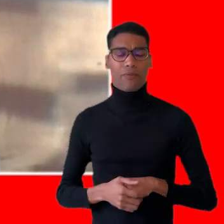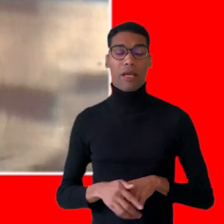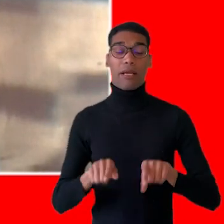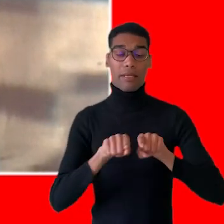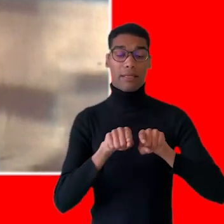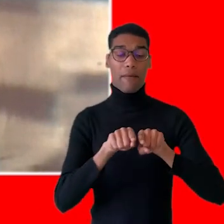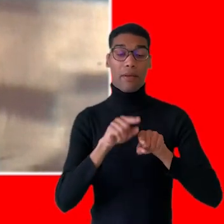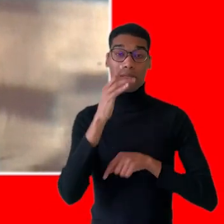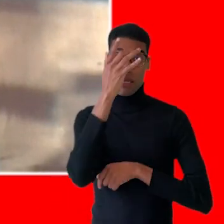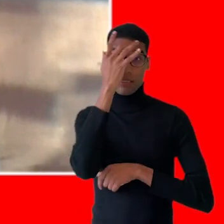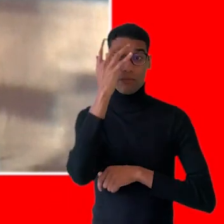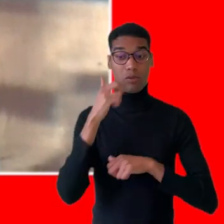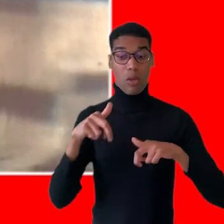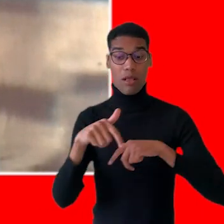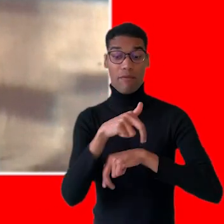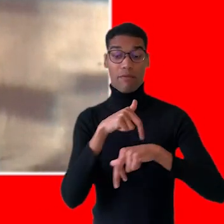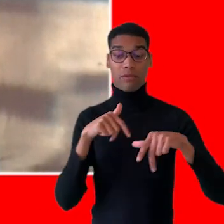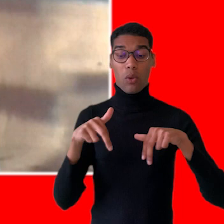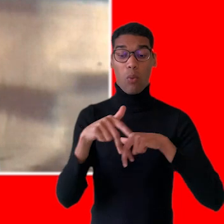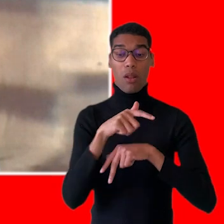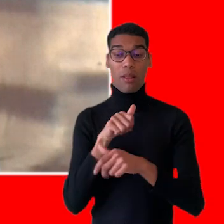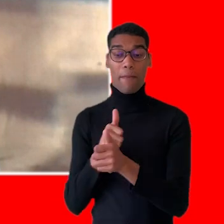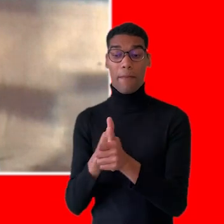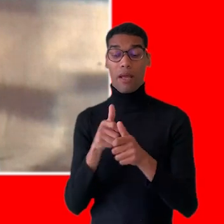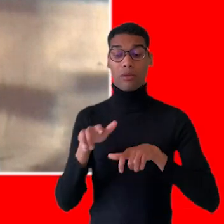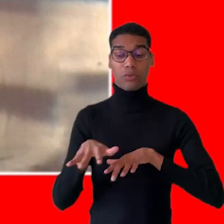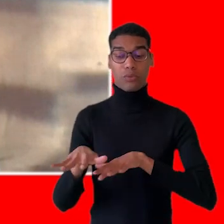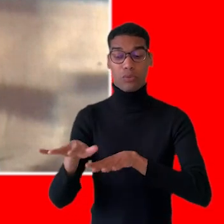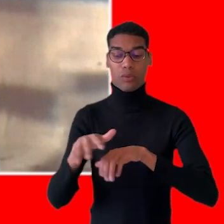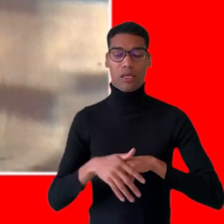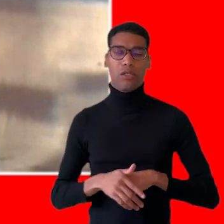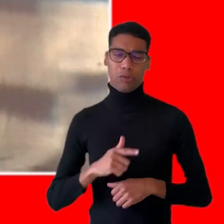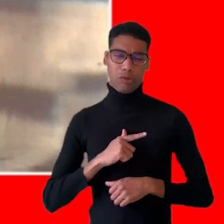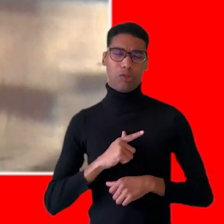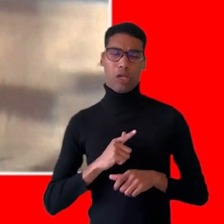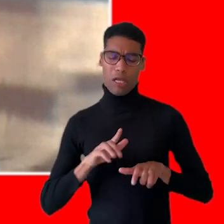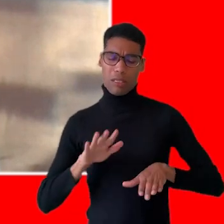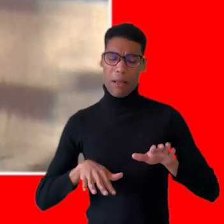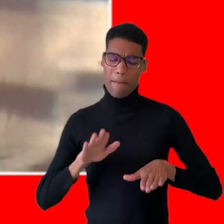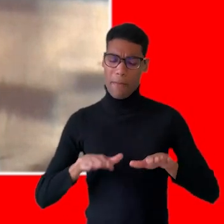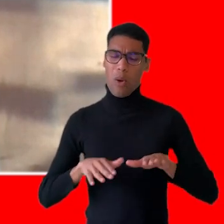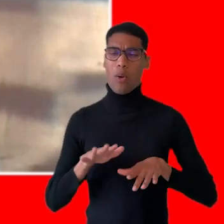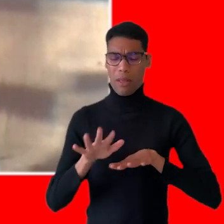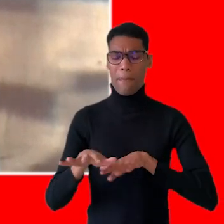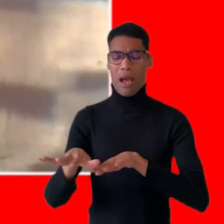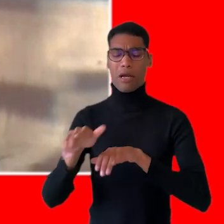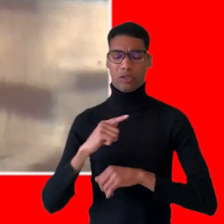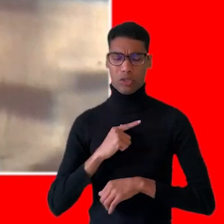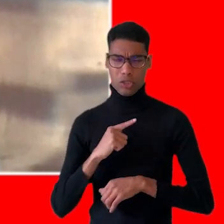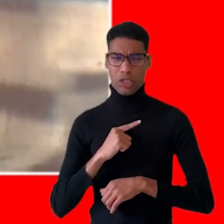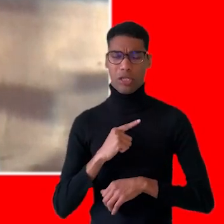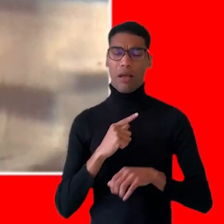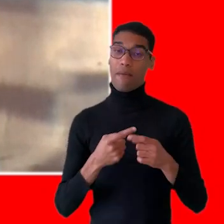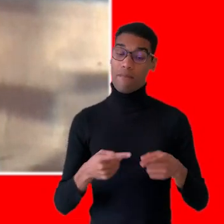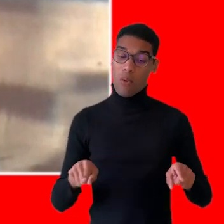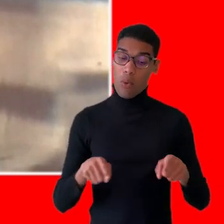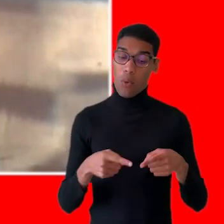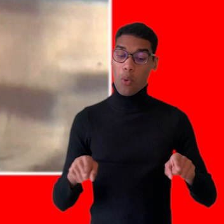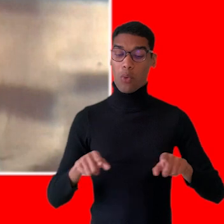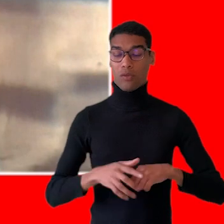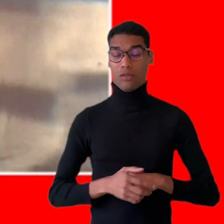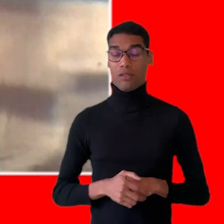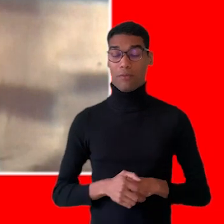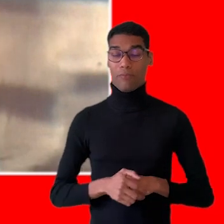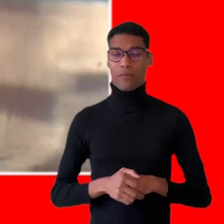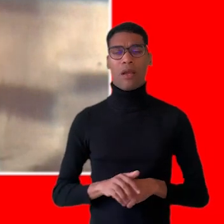circulando na cidade à noite, numa marcha organizada, com tambores, isso é uma coisa muito importante, com música,